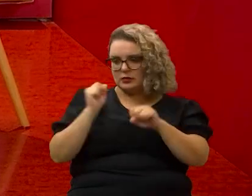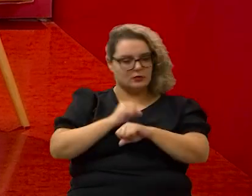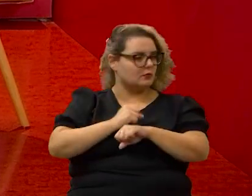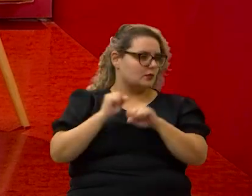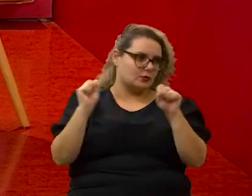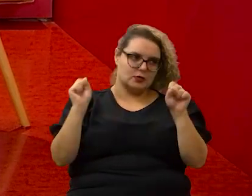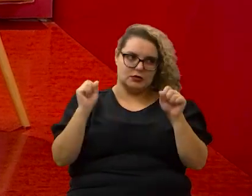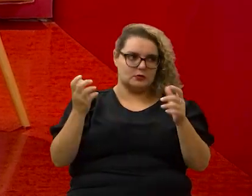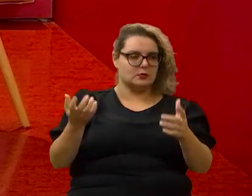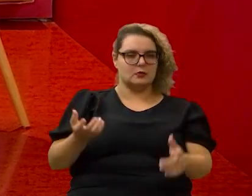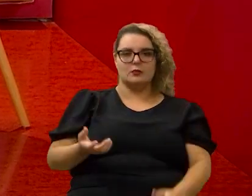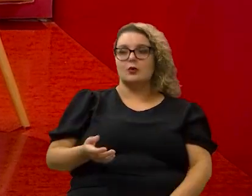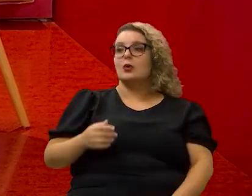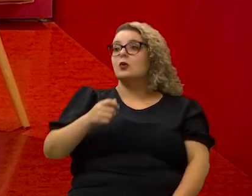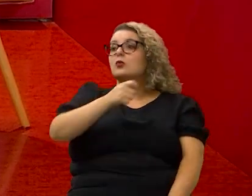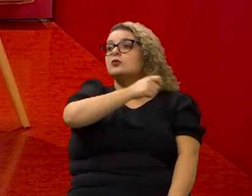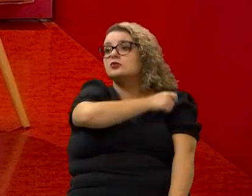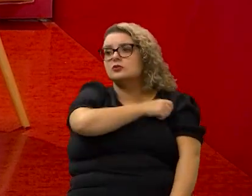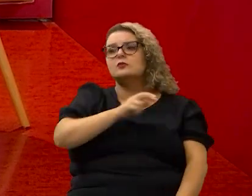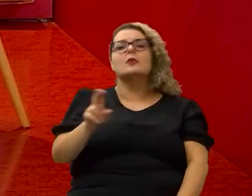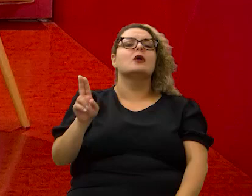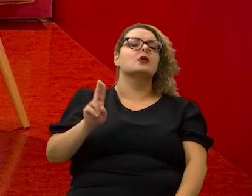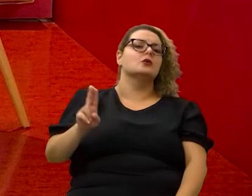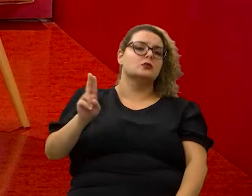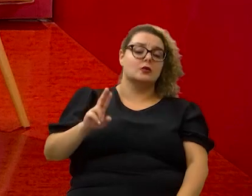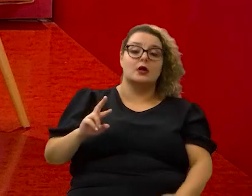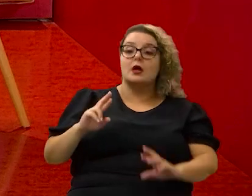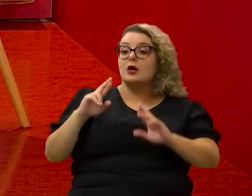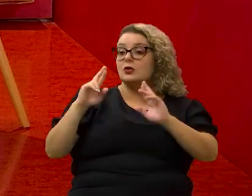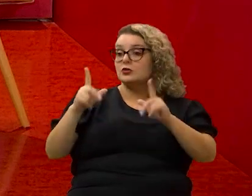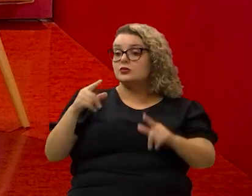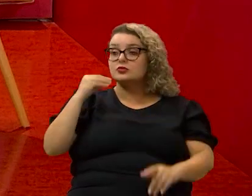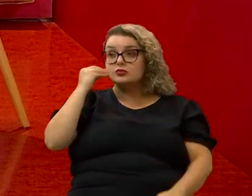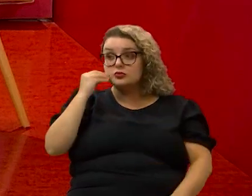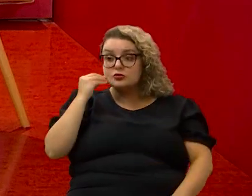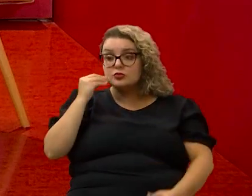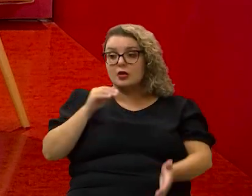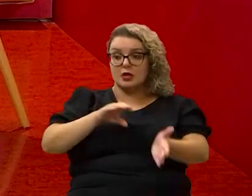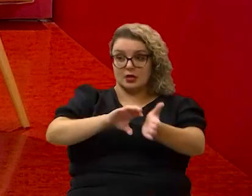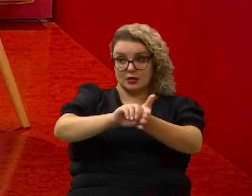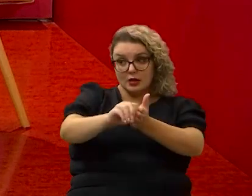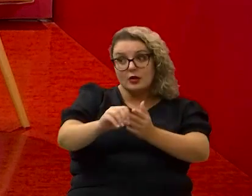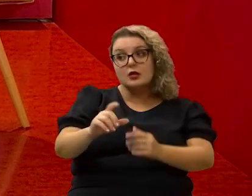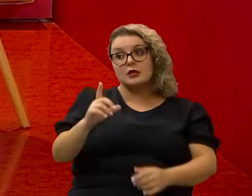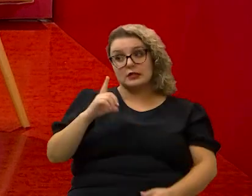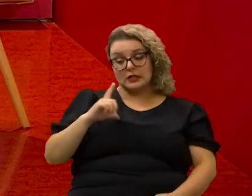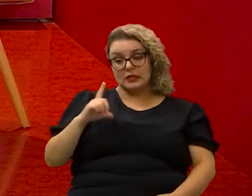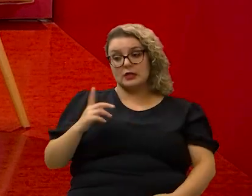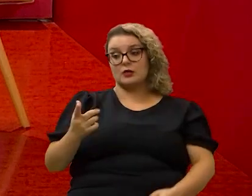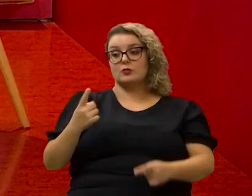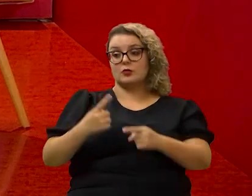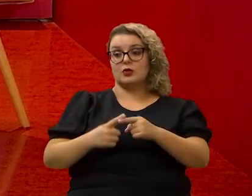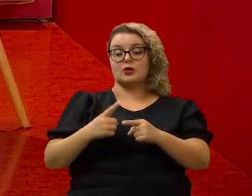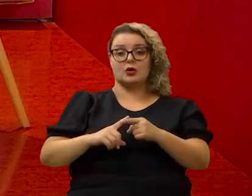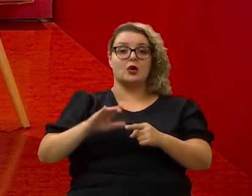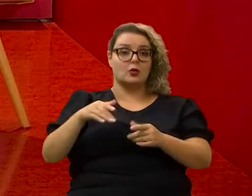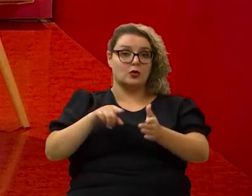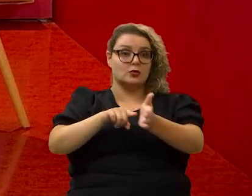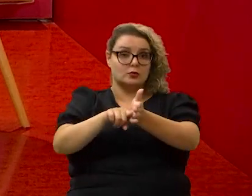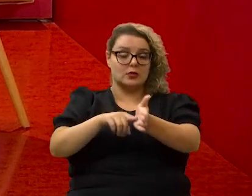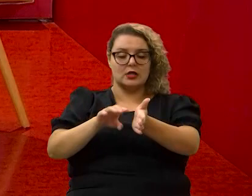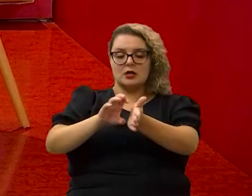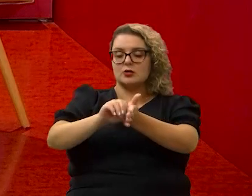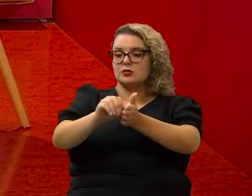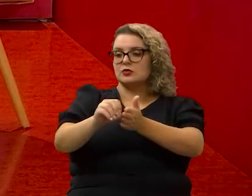Na verdade, os alunos vão usar. É diferente da experiência Google que eles têm. Porque quando a gente pesquisa